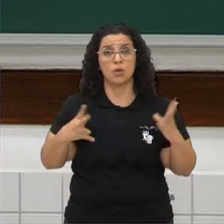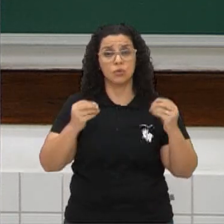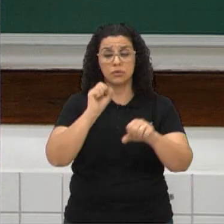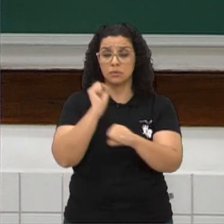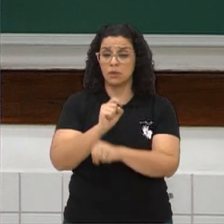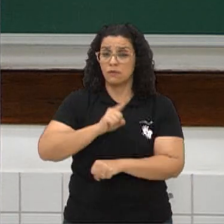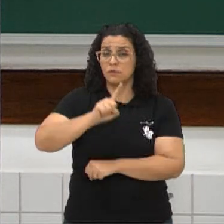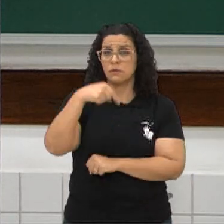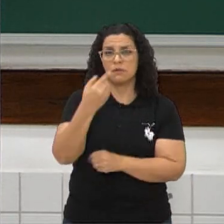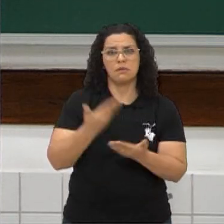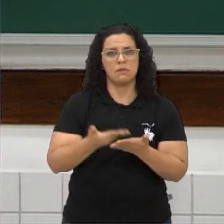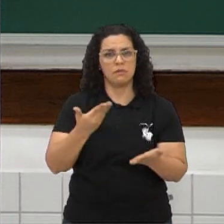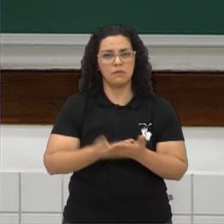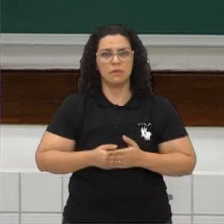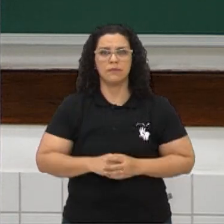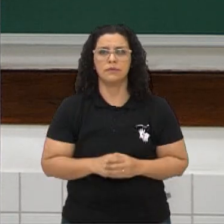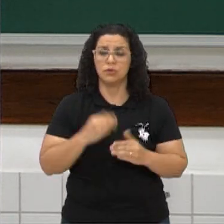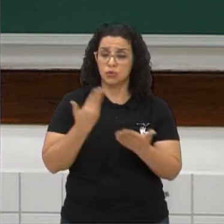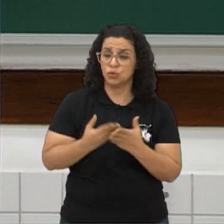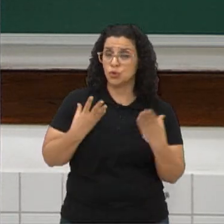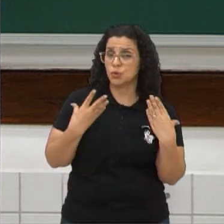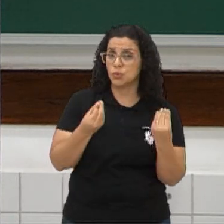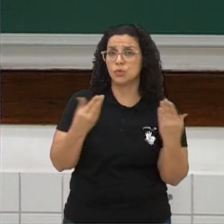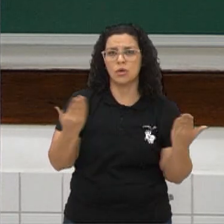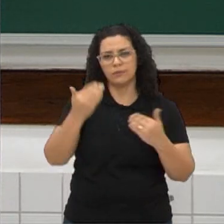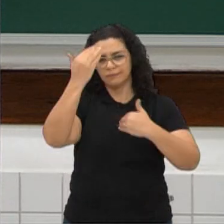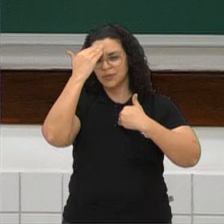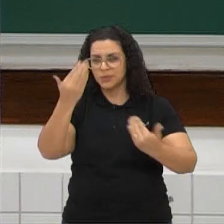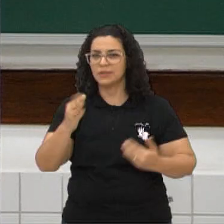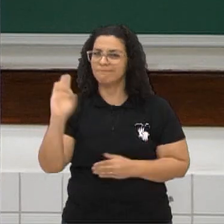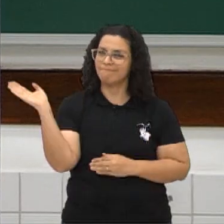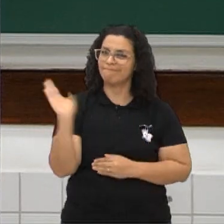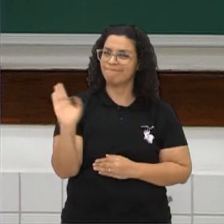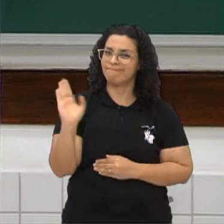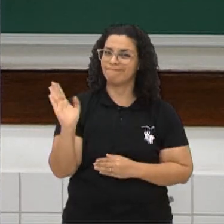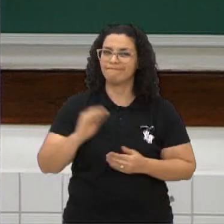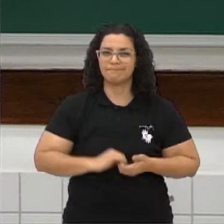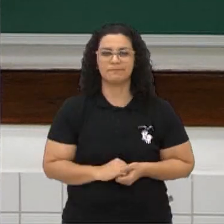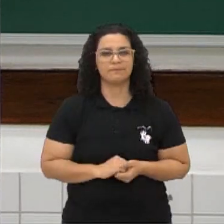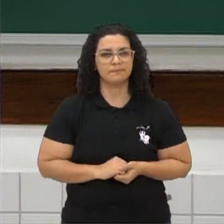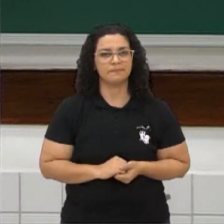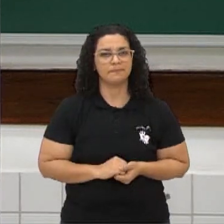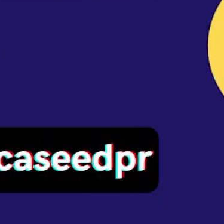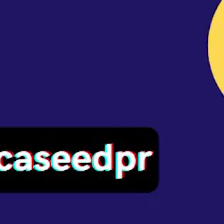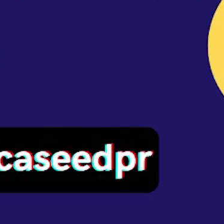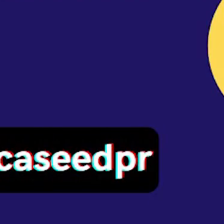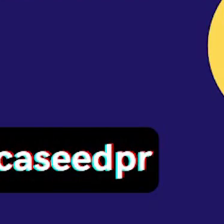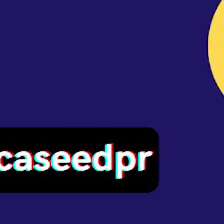espero vocês na próxima aula. Estudem bastante. Muito obrigada e até breve.